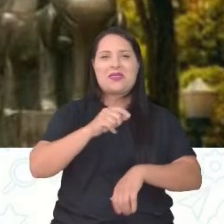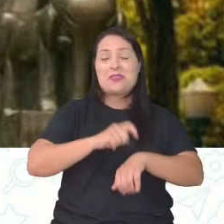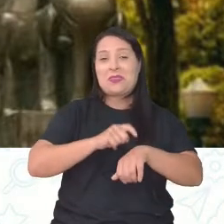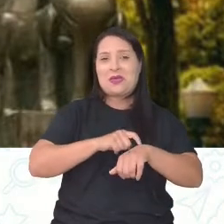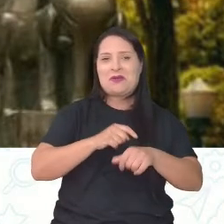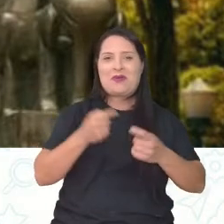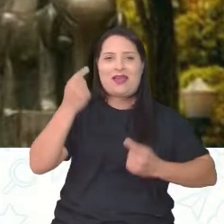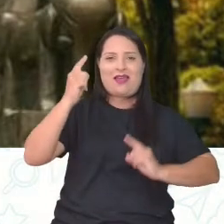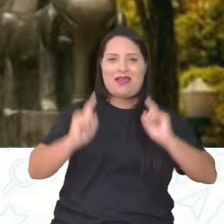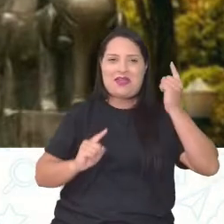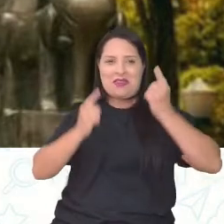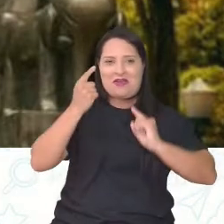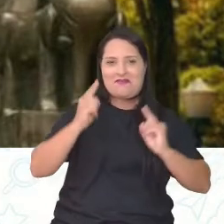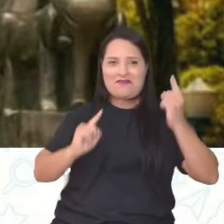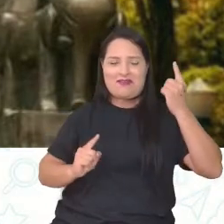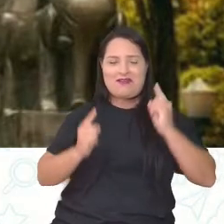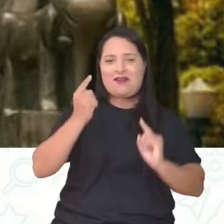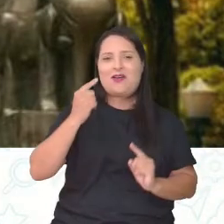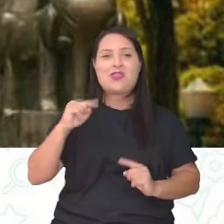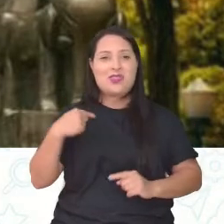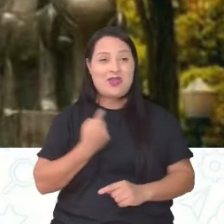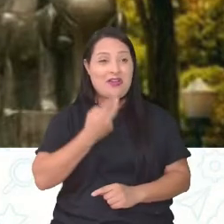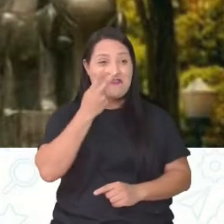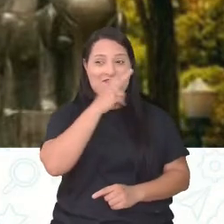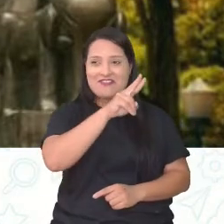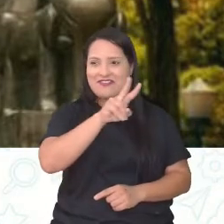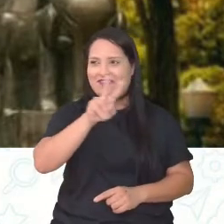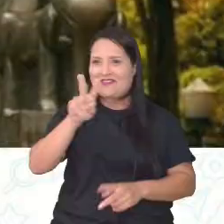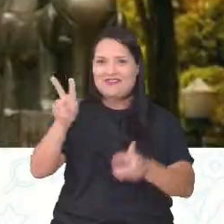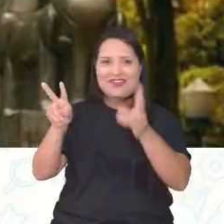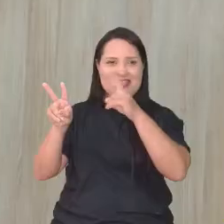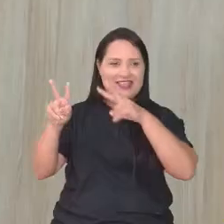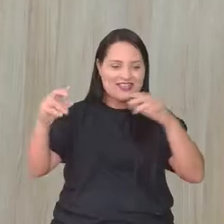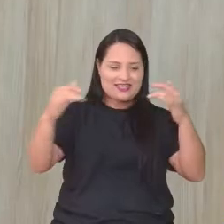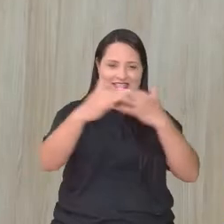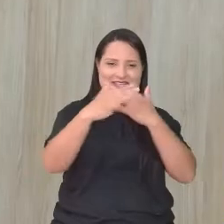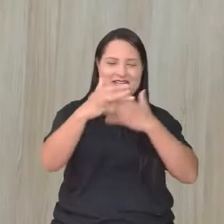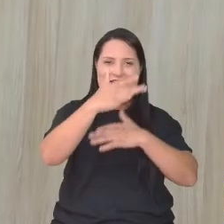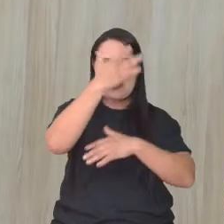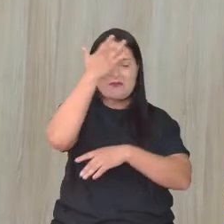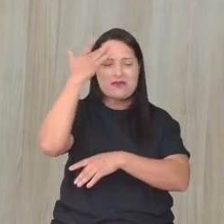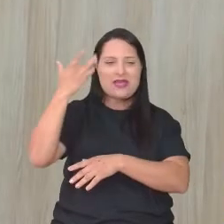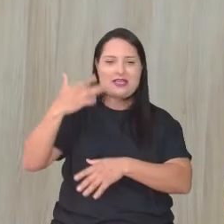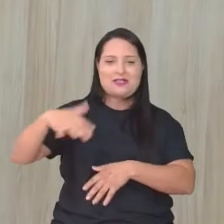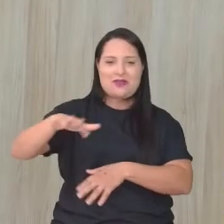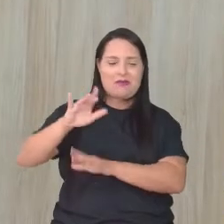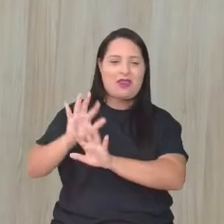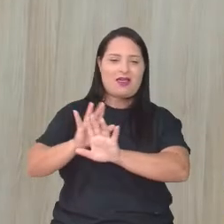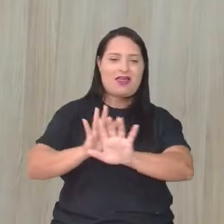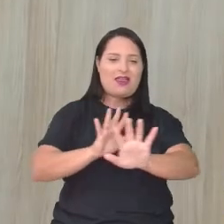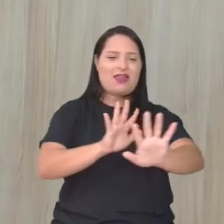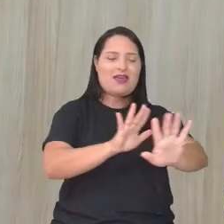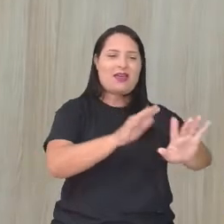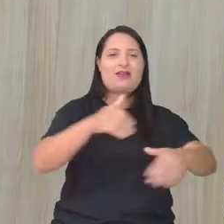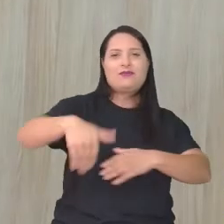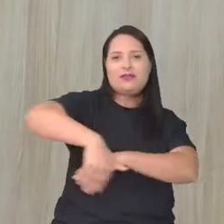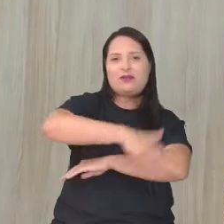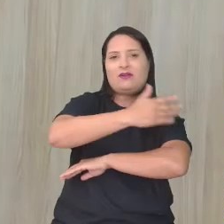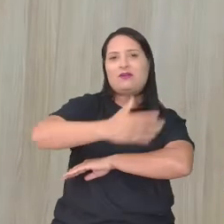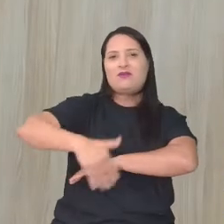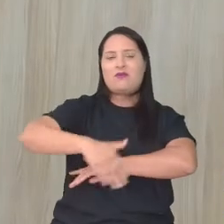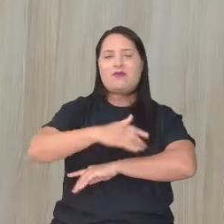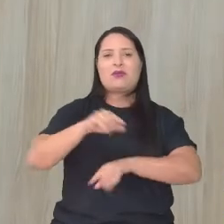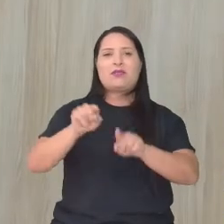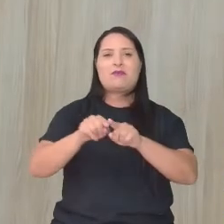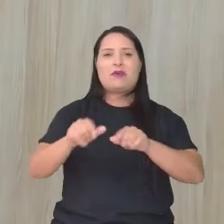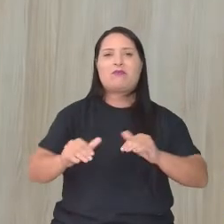vê na nossa cidade os maracatus desfilando, né, aí nas ruas, enfim, nos